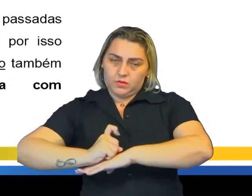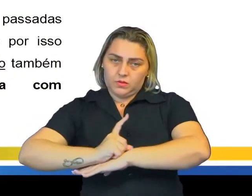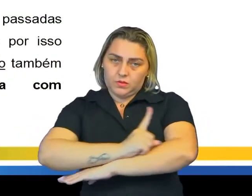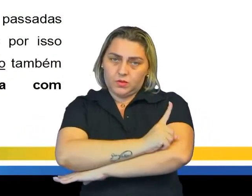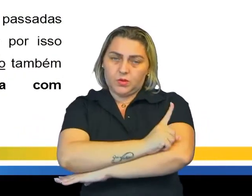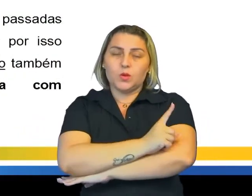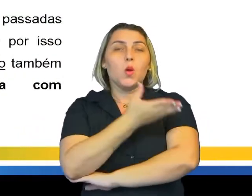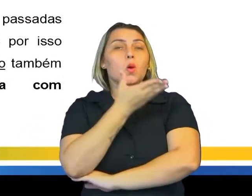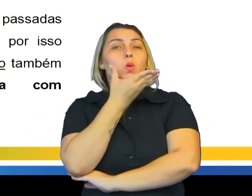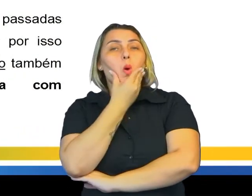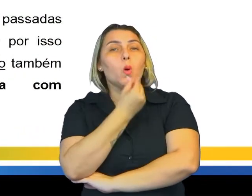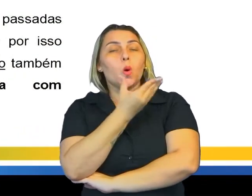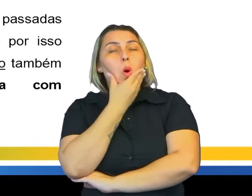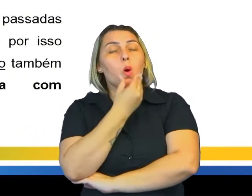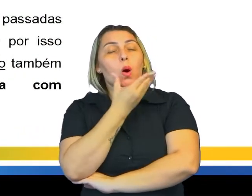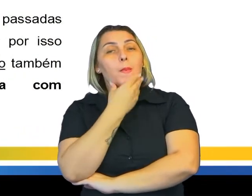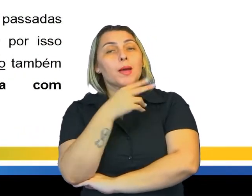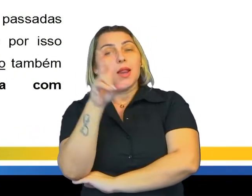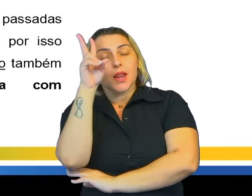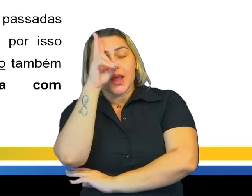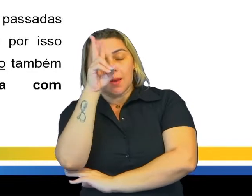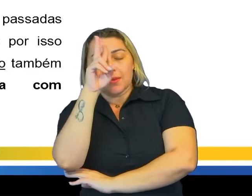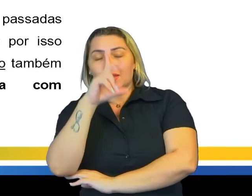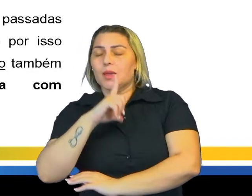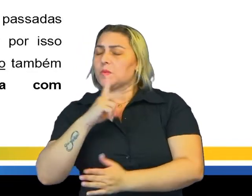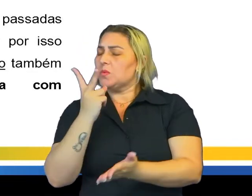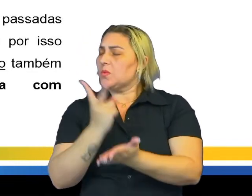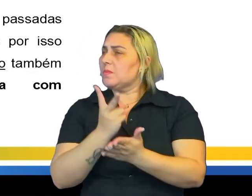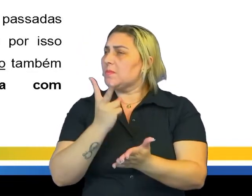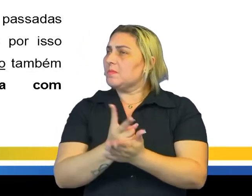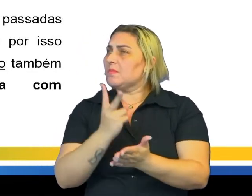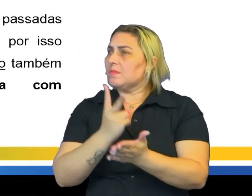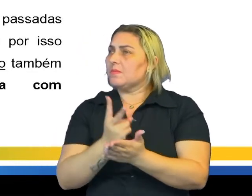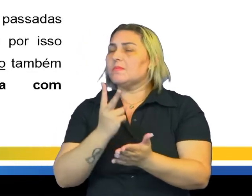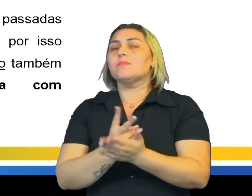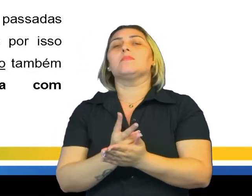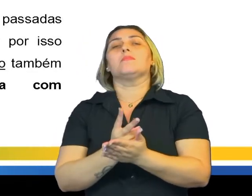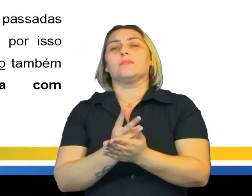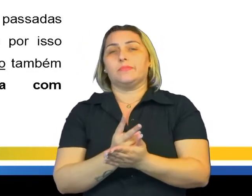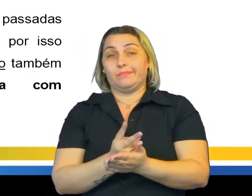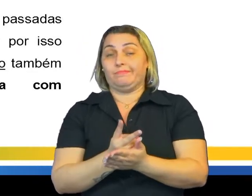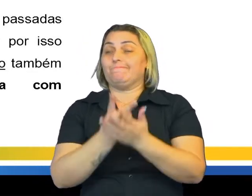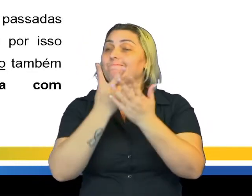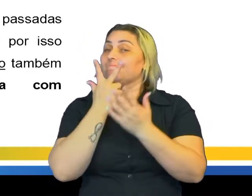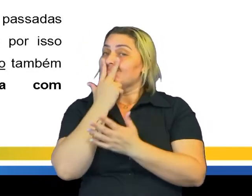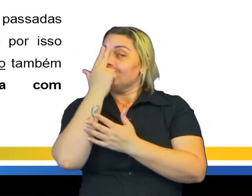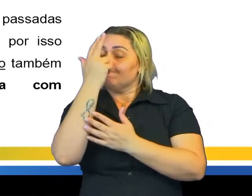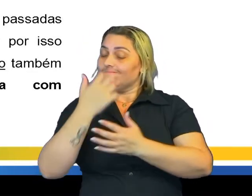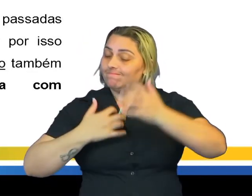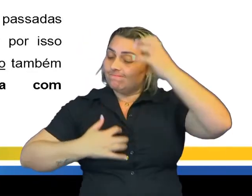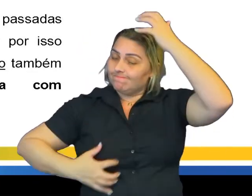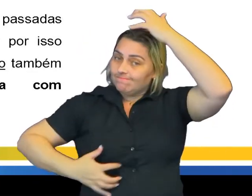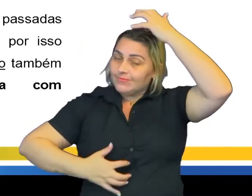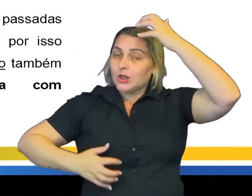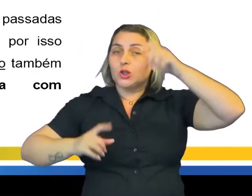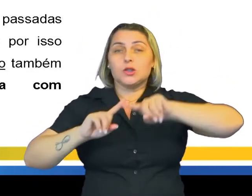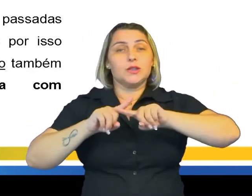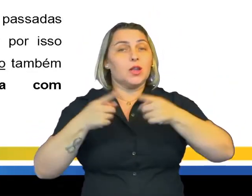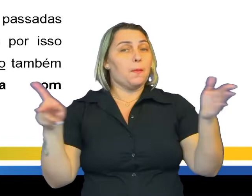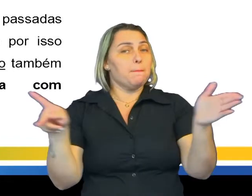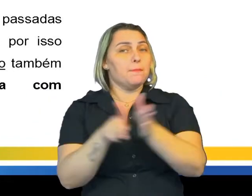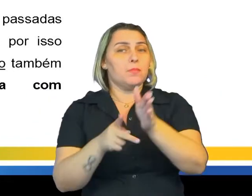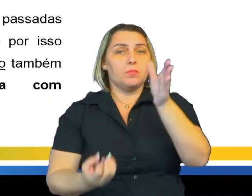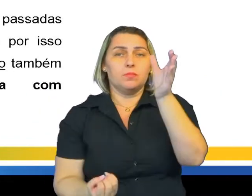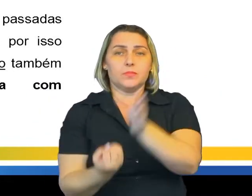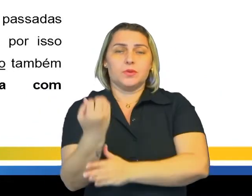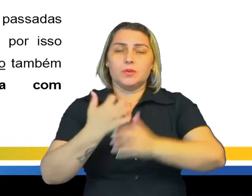homem. Lembrando, gente, nós temos o mesmo ancestral em comum que os macacos. Nós não originamos